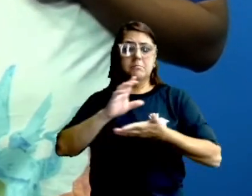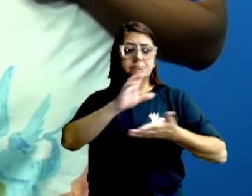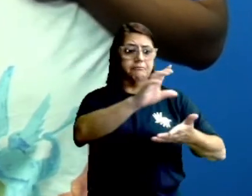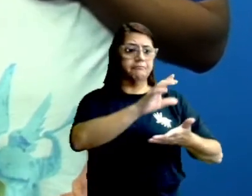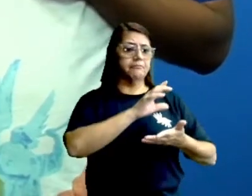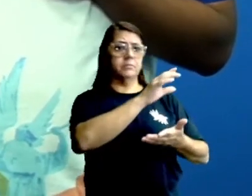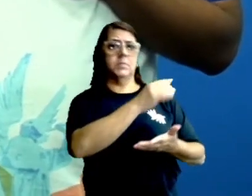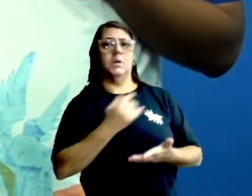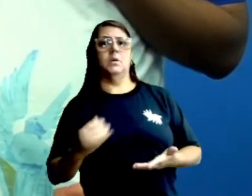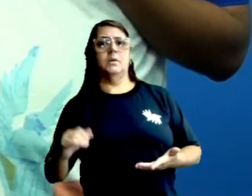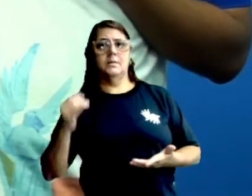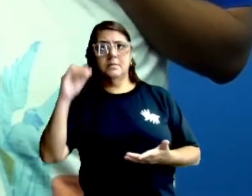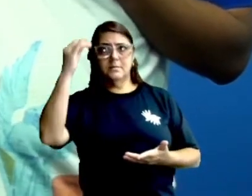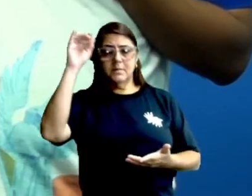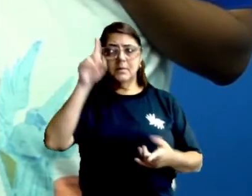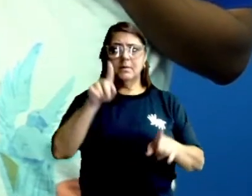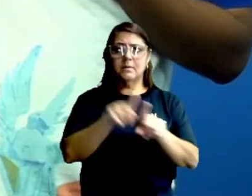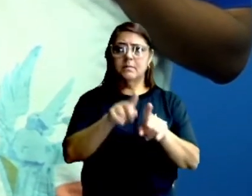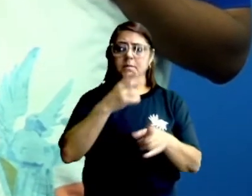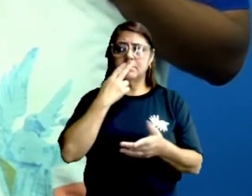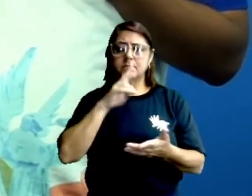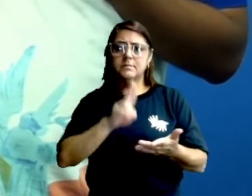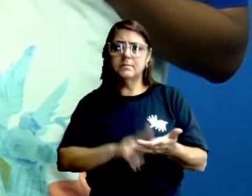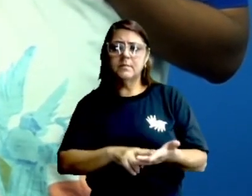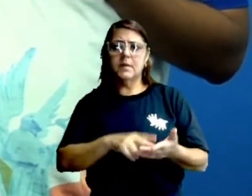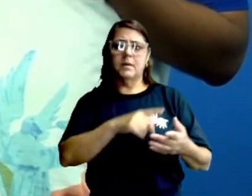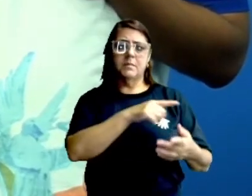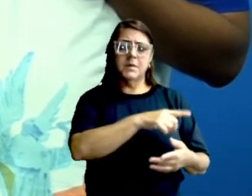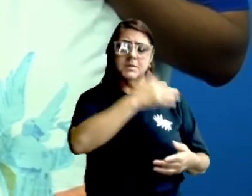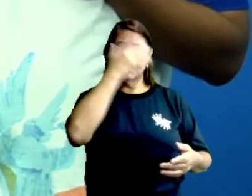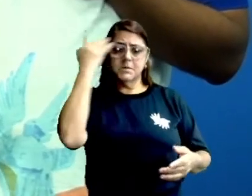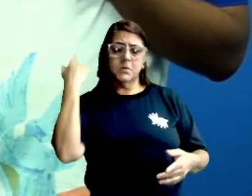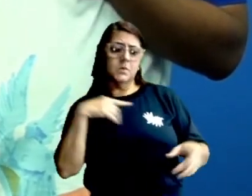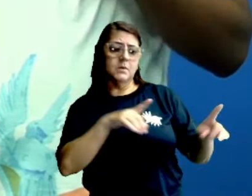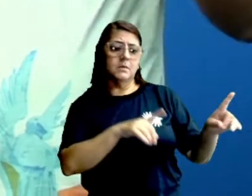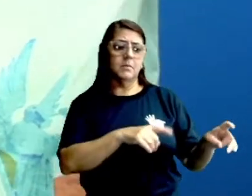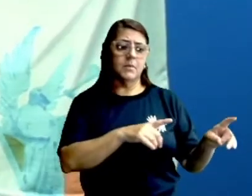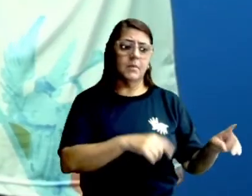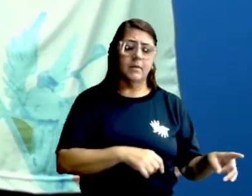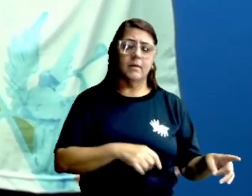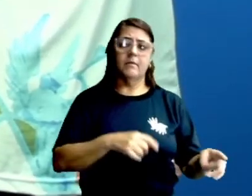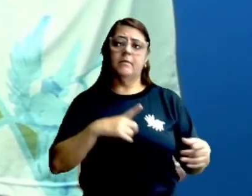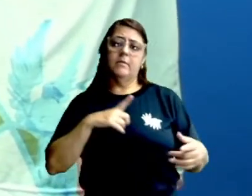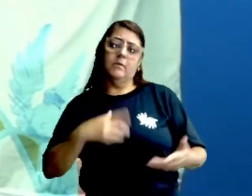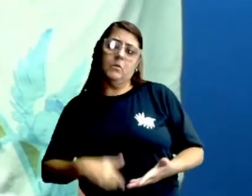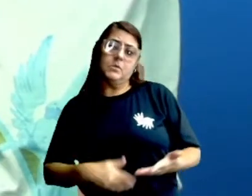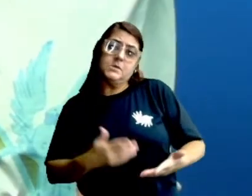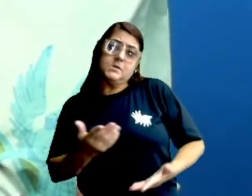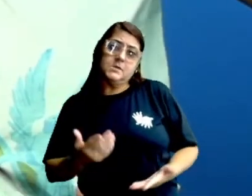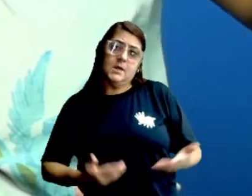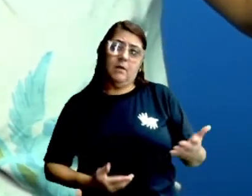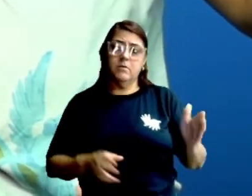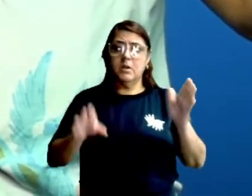os mensageiros, né? Tinha os camponeses, tinha os servos, certo? Então, eles tinham uma hierarquia social